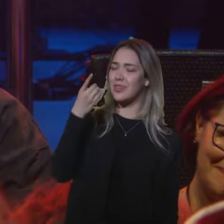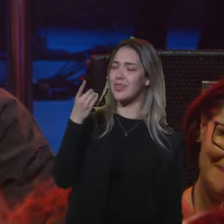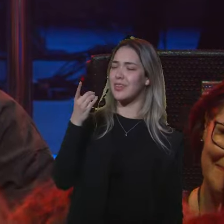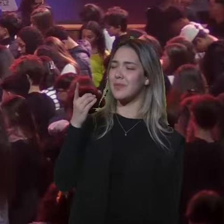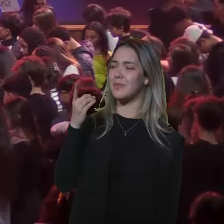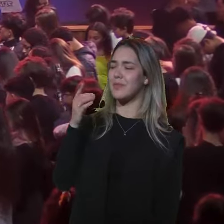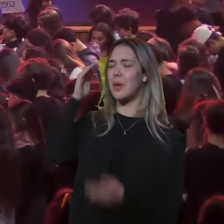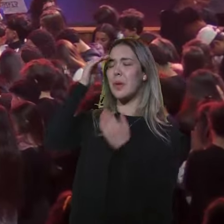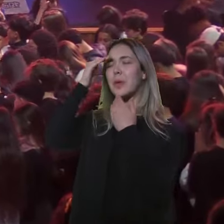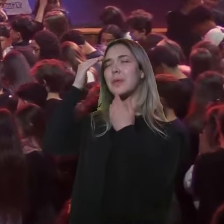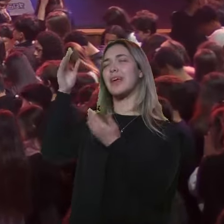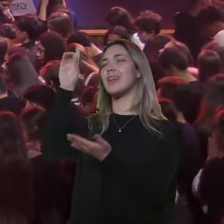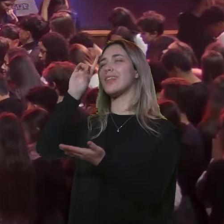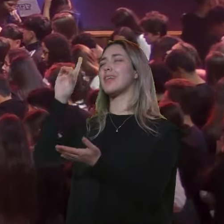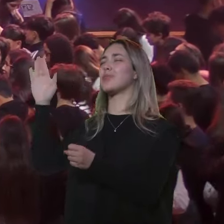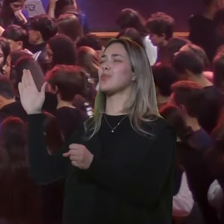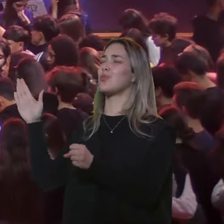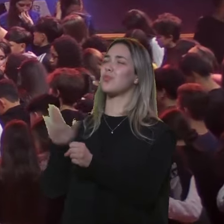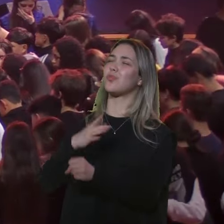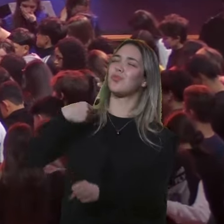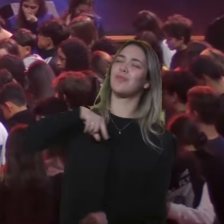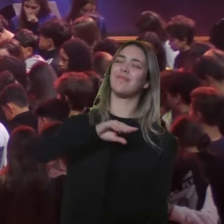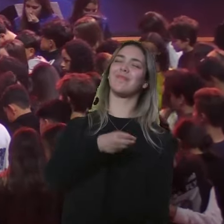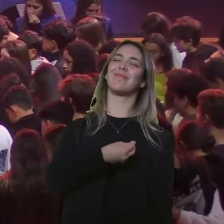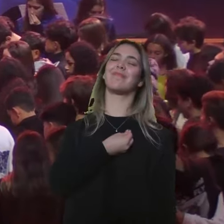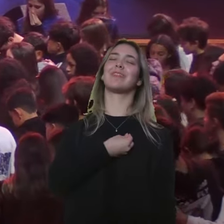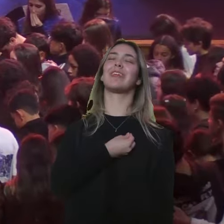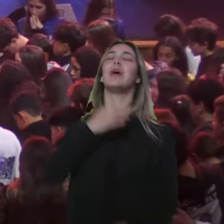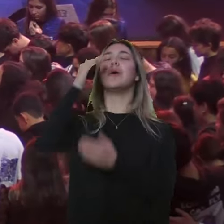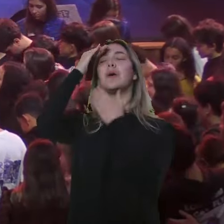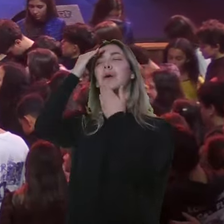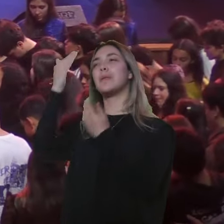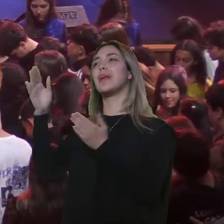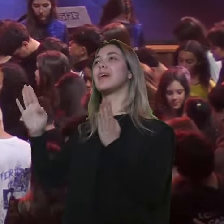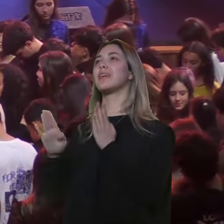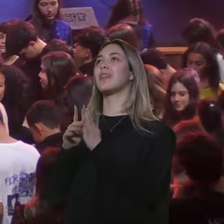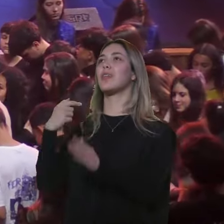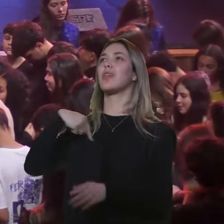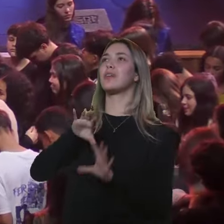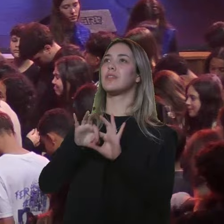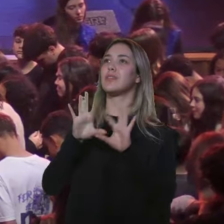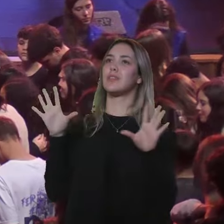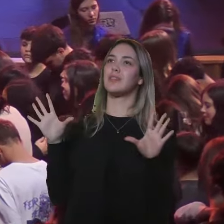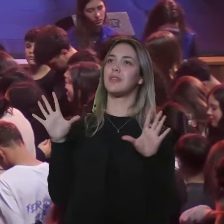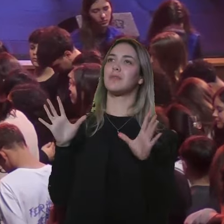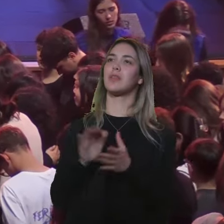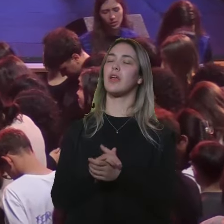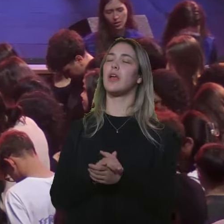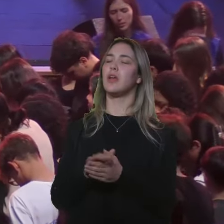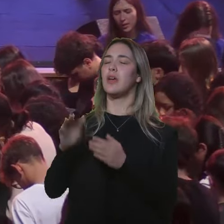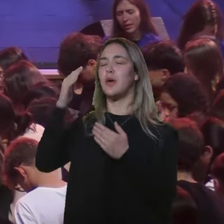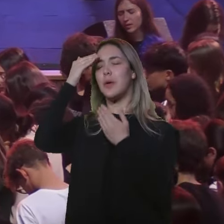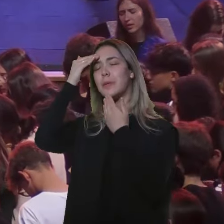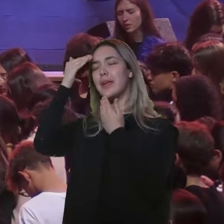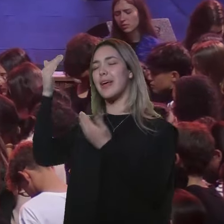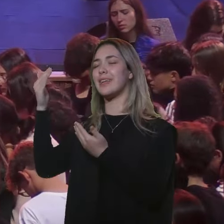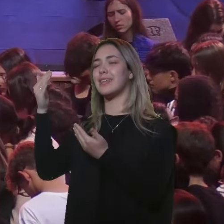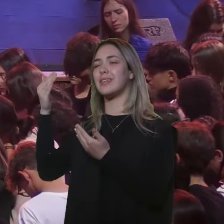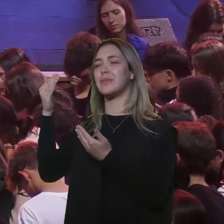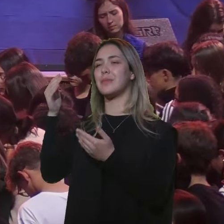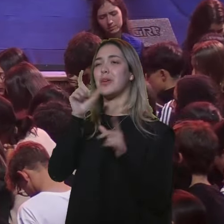satisfaz, obrigado Senhor que nós somos livres, obrigado que pessoas aqui nasceram de novo, foram